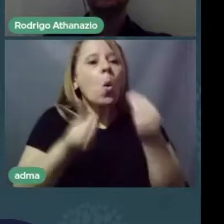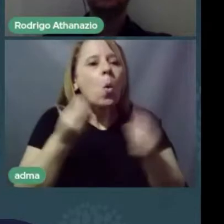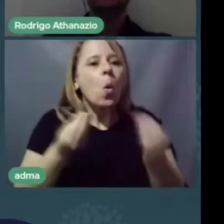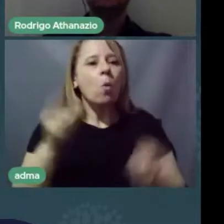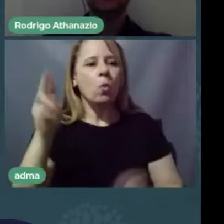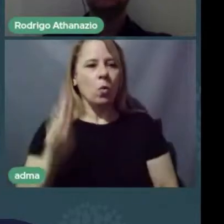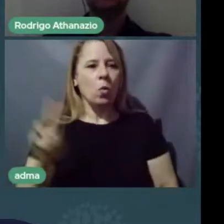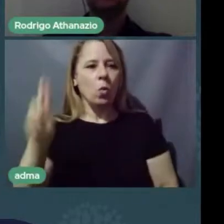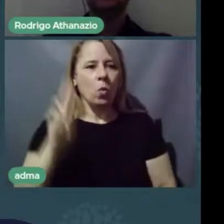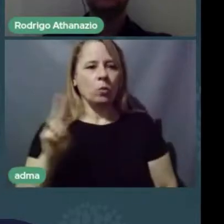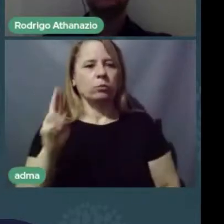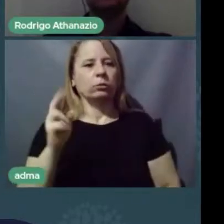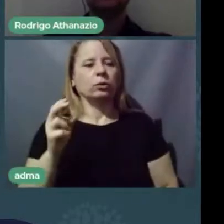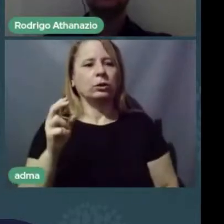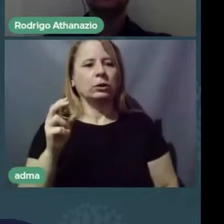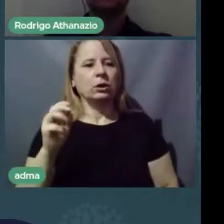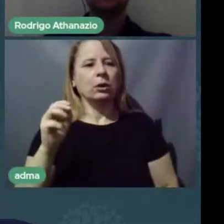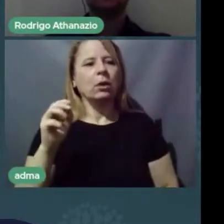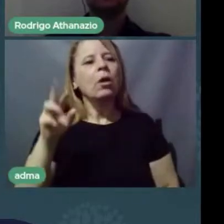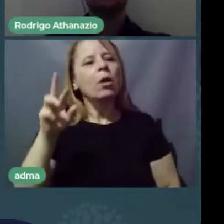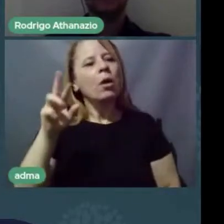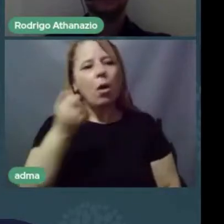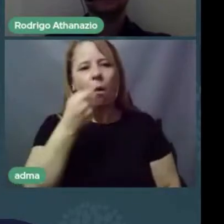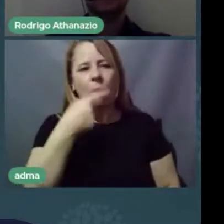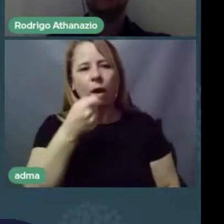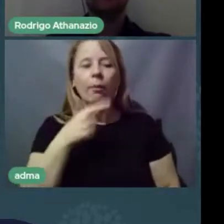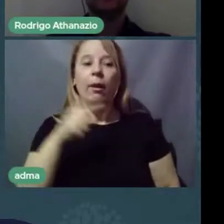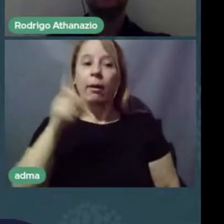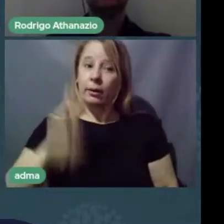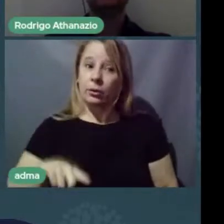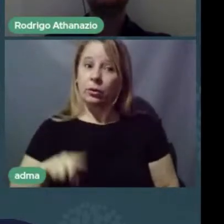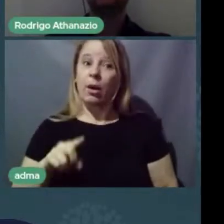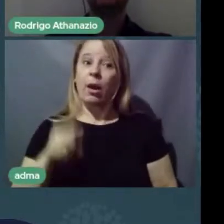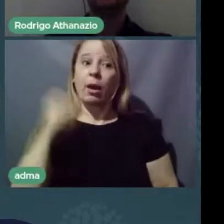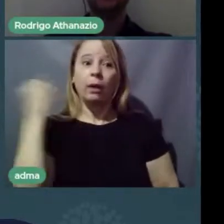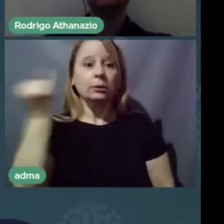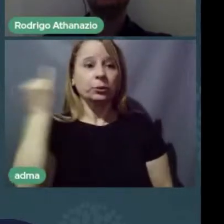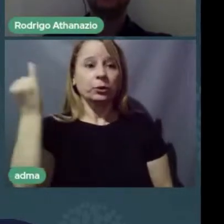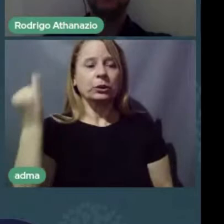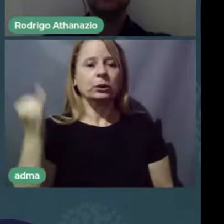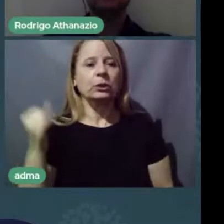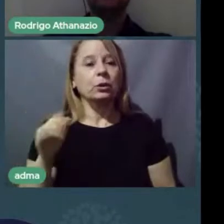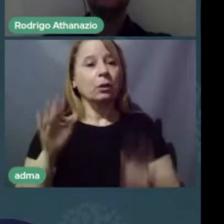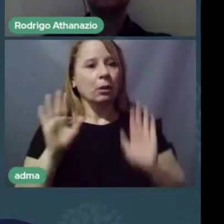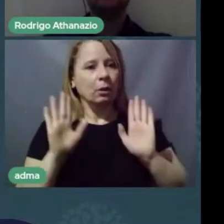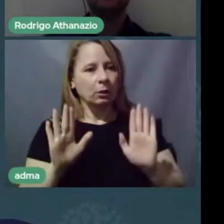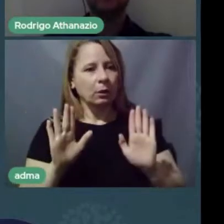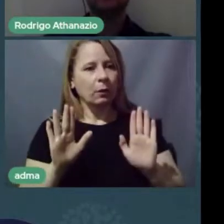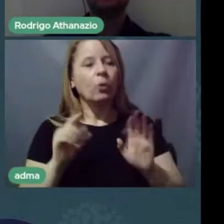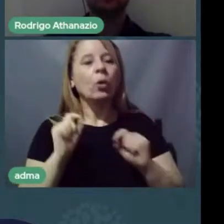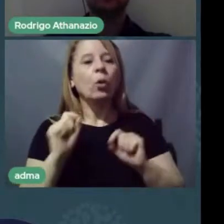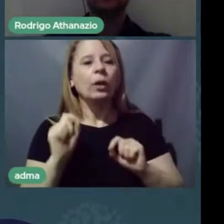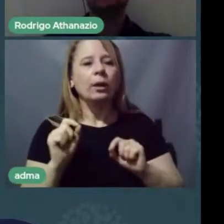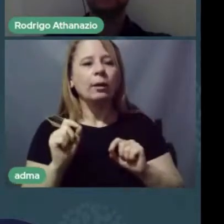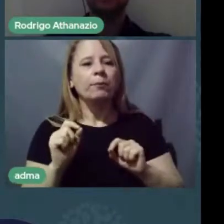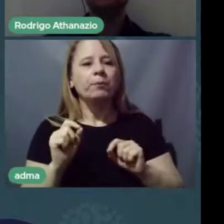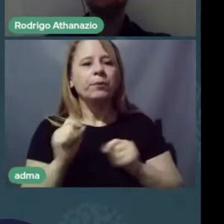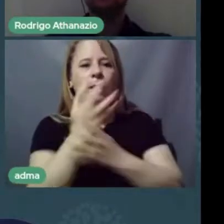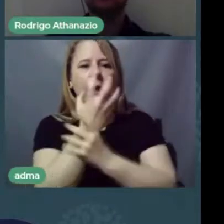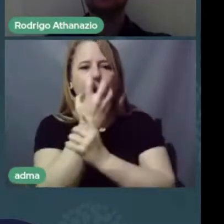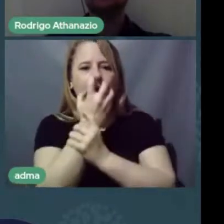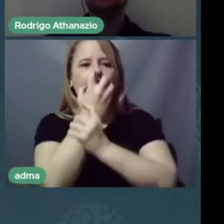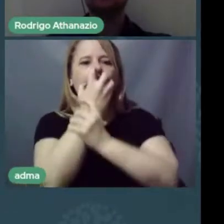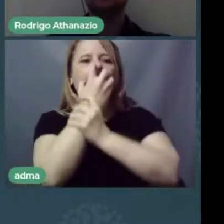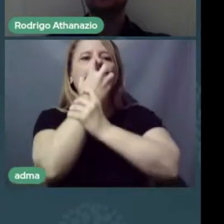entender a gravidade e a eficácia desse tratamento na asma. Tá? Então, lembrem-se, a via inalatória é